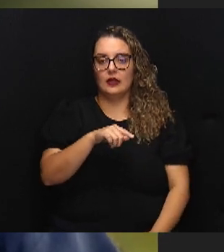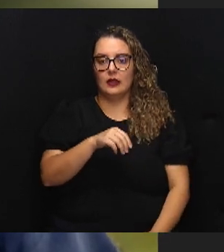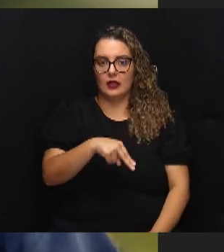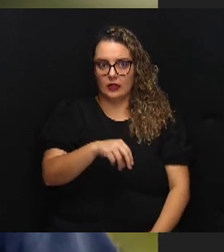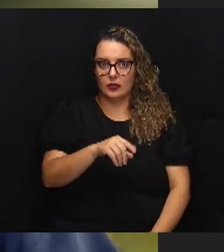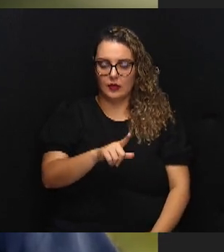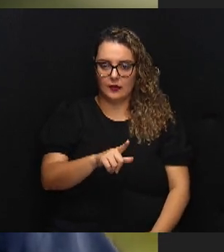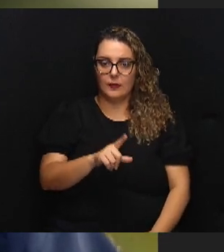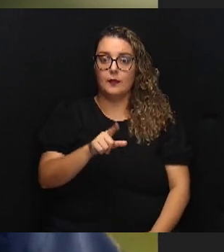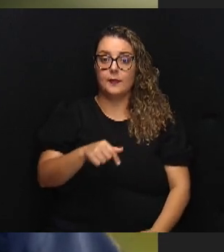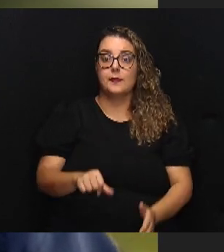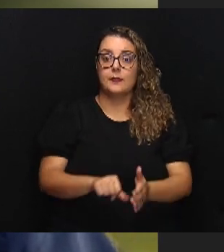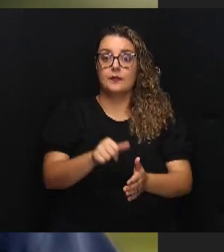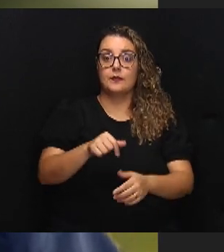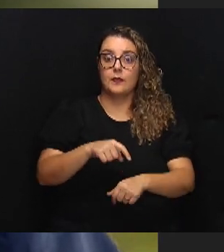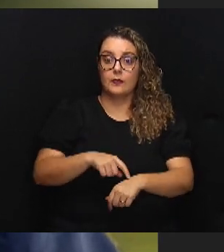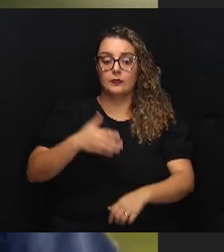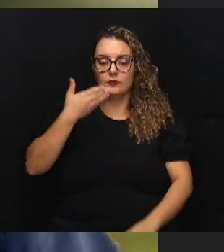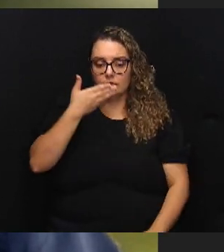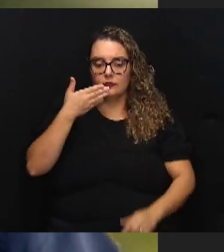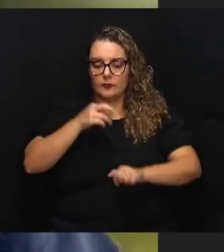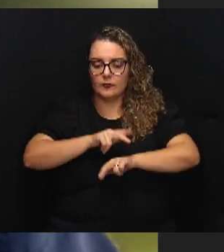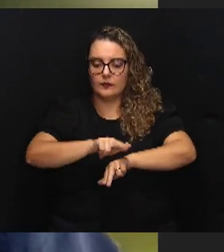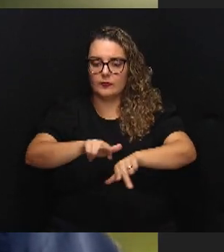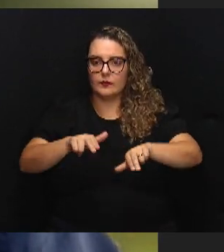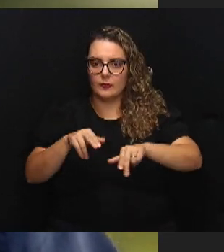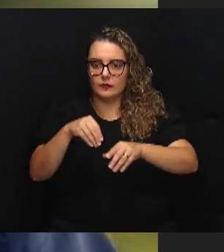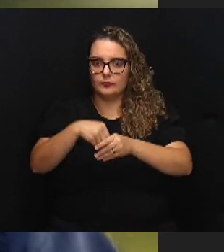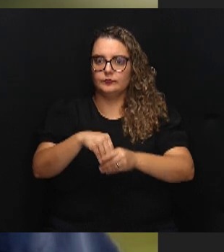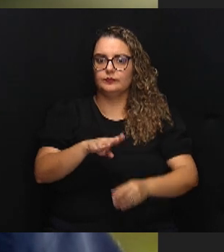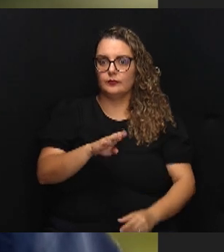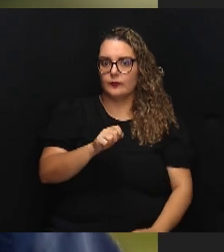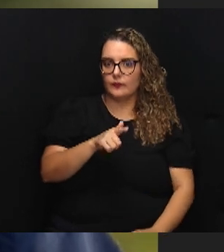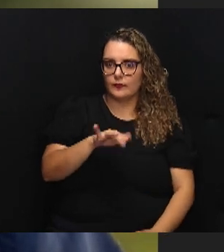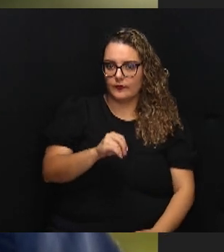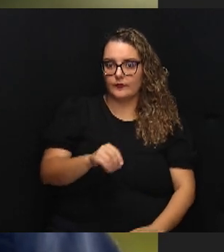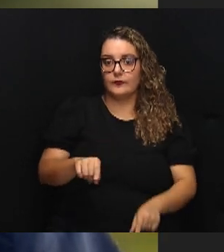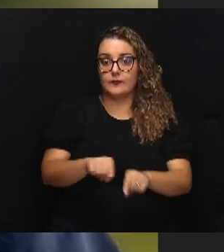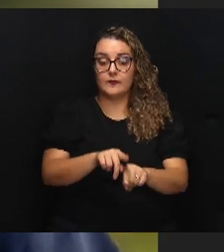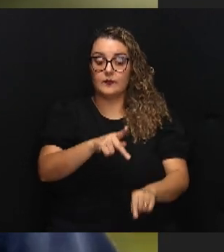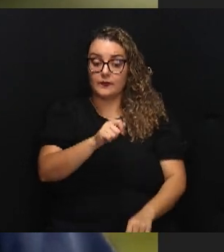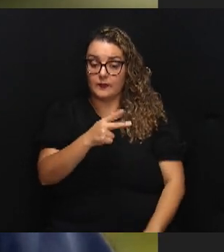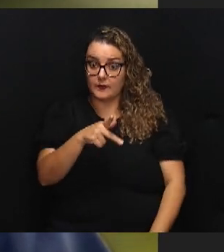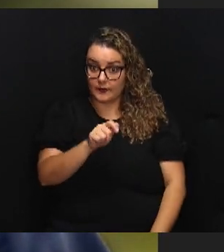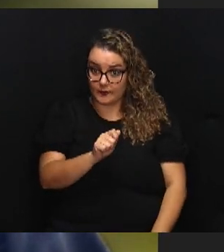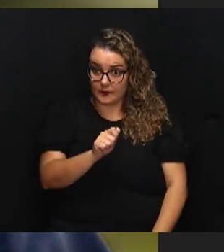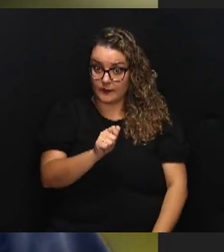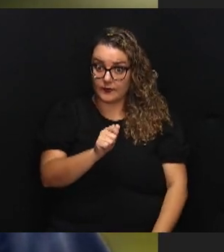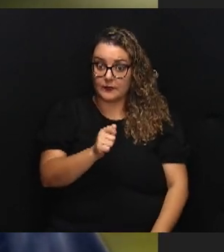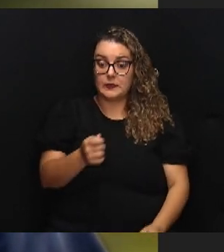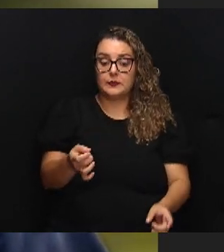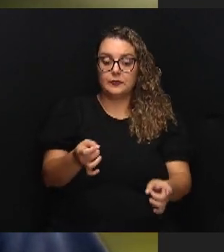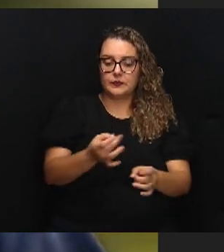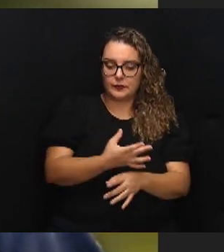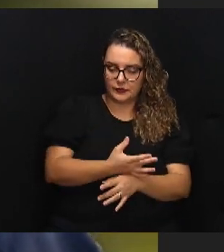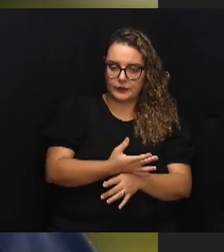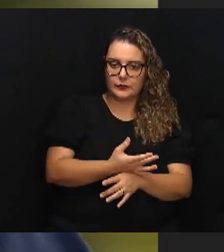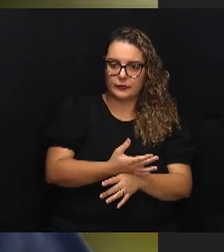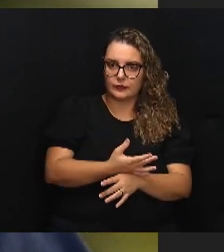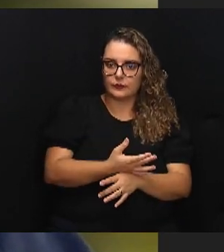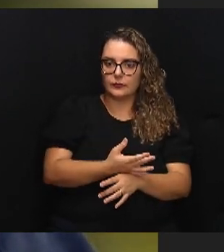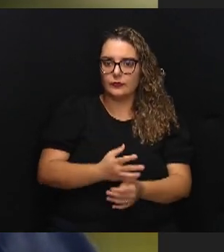torna os açúcares disponíveis no bagaço, na palha de cana-de-açúcar, prontos para